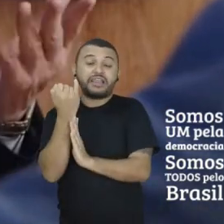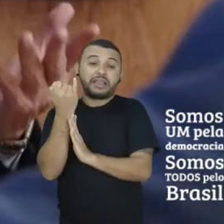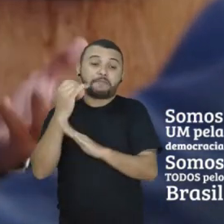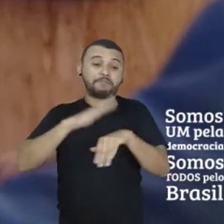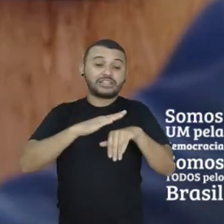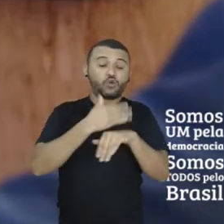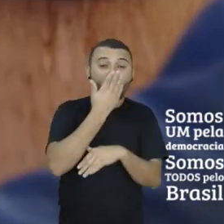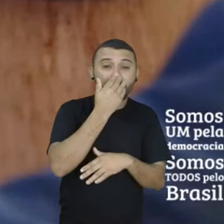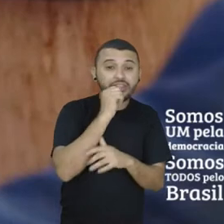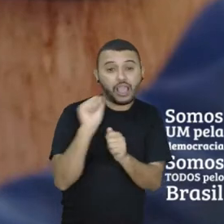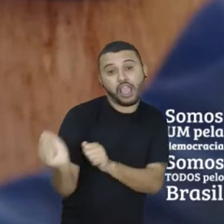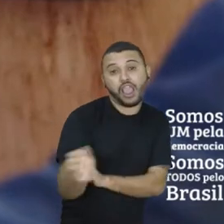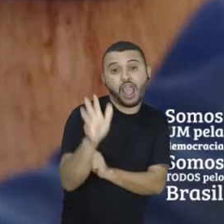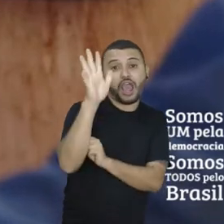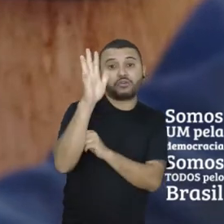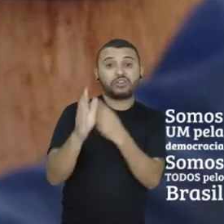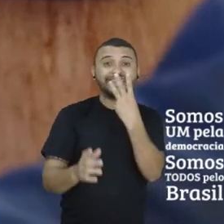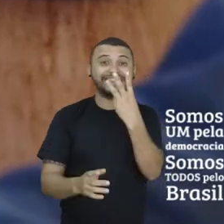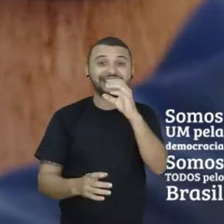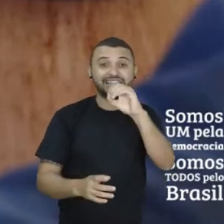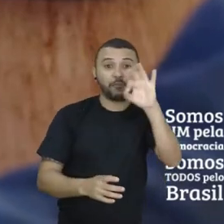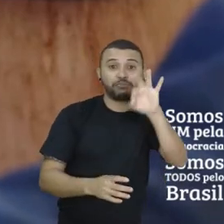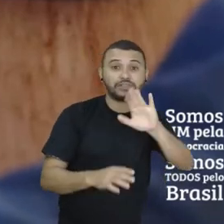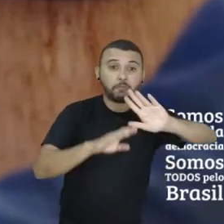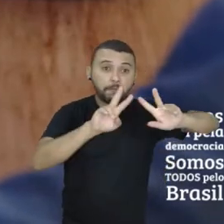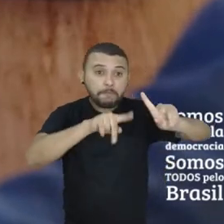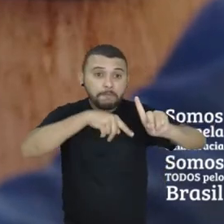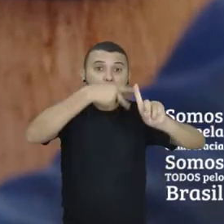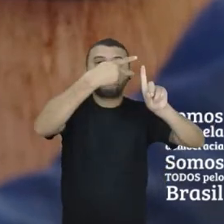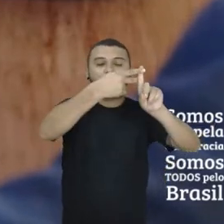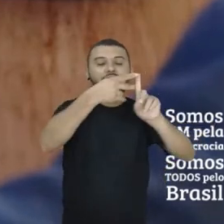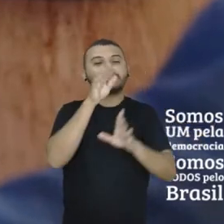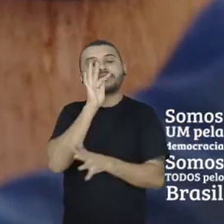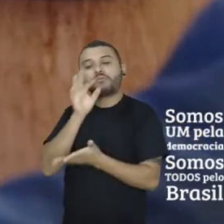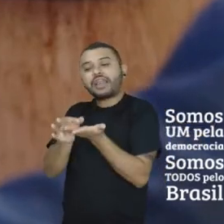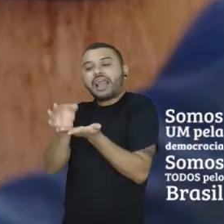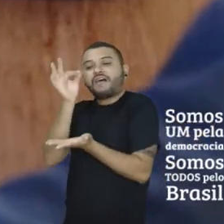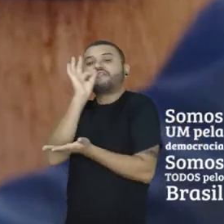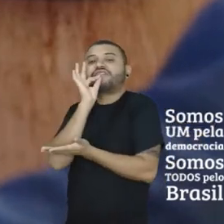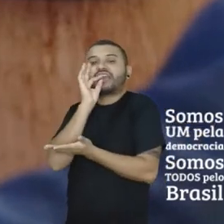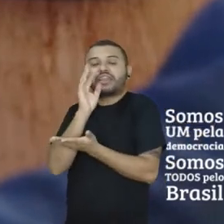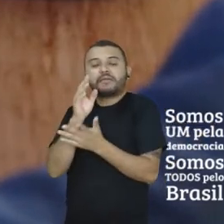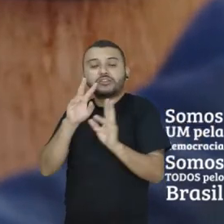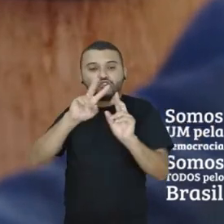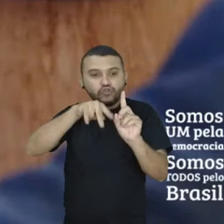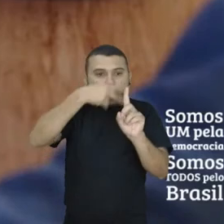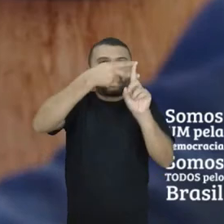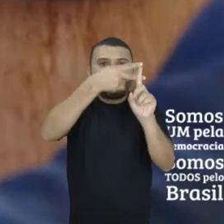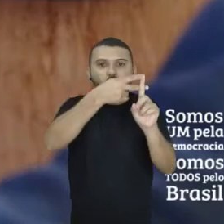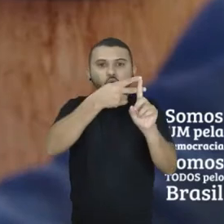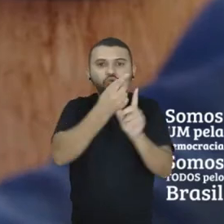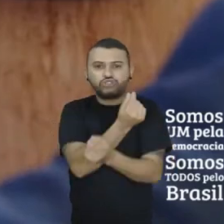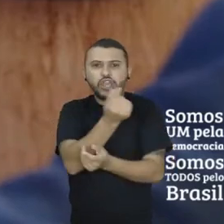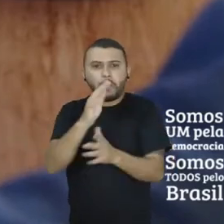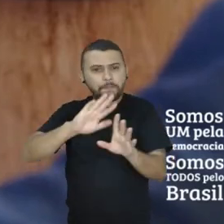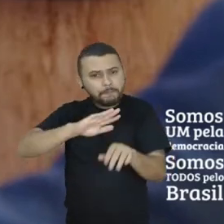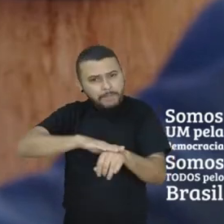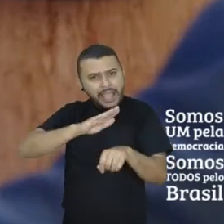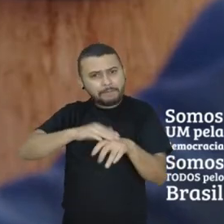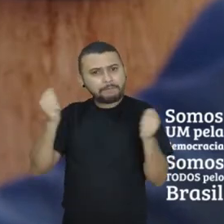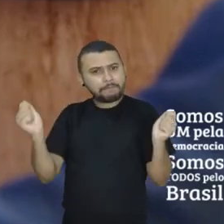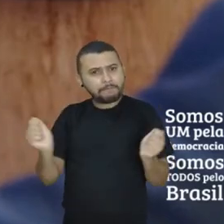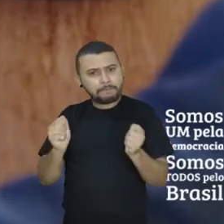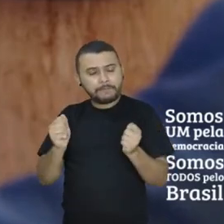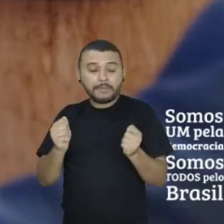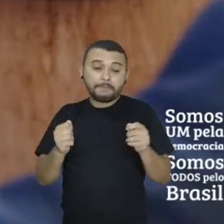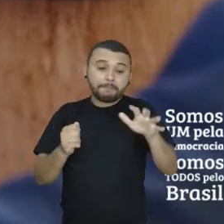é 30%. Você tem o do café da manhã aumentou mais de 30%. Então, o empobrecimento